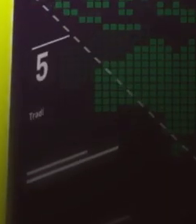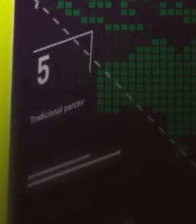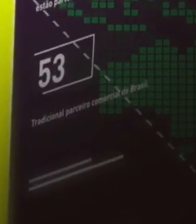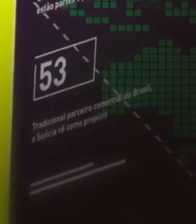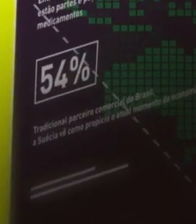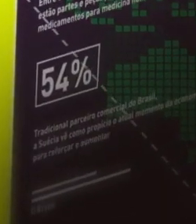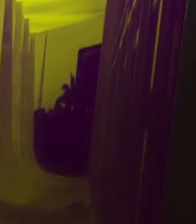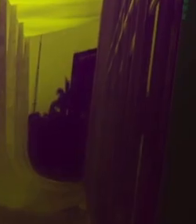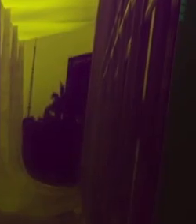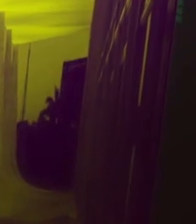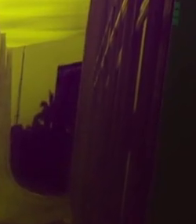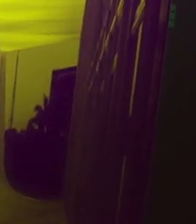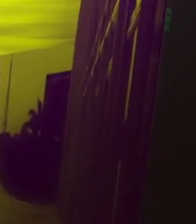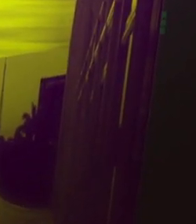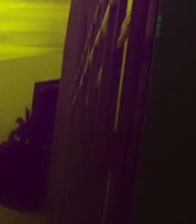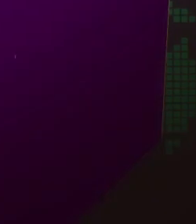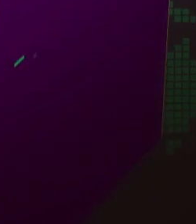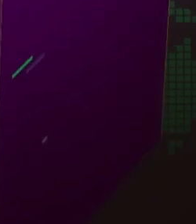2